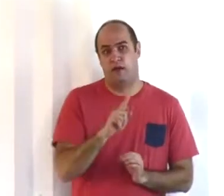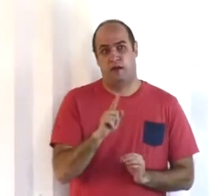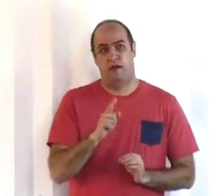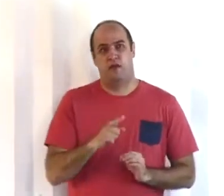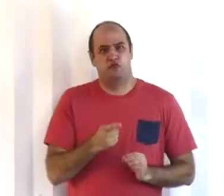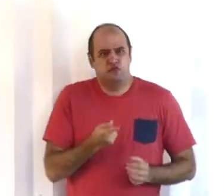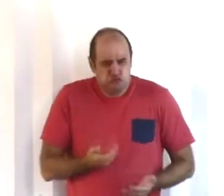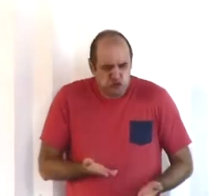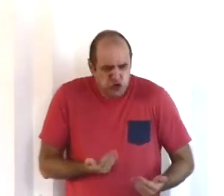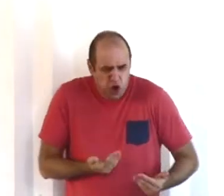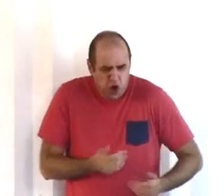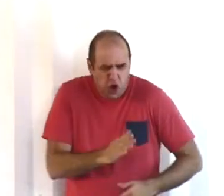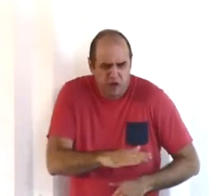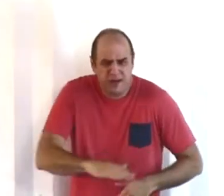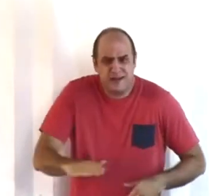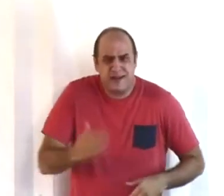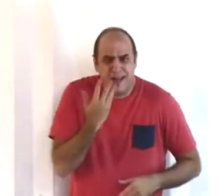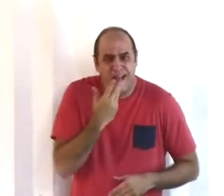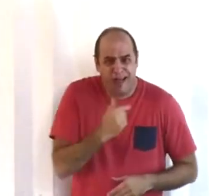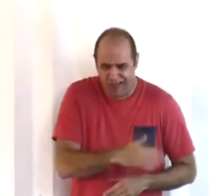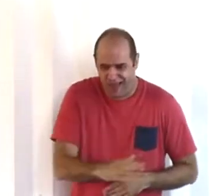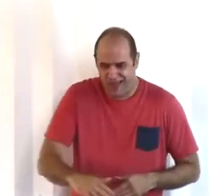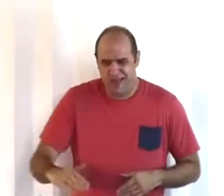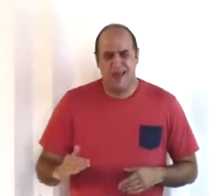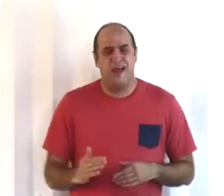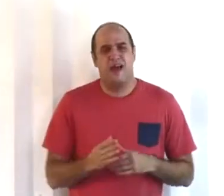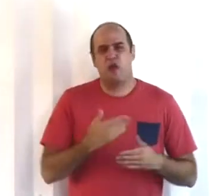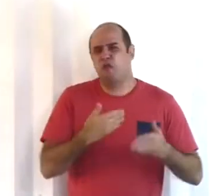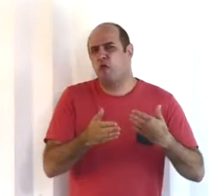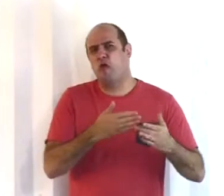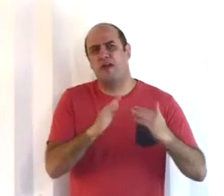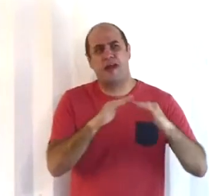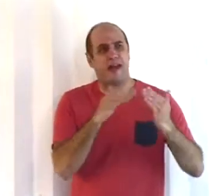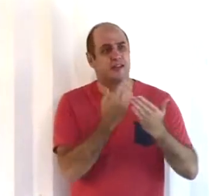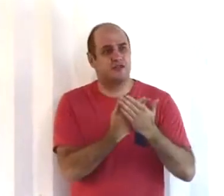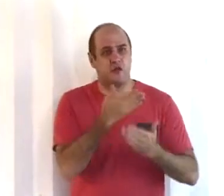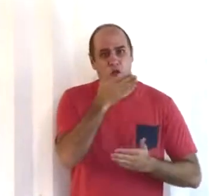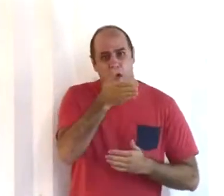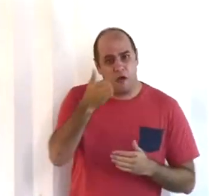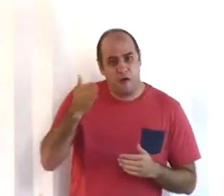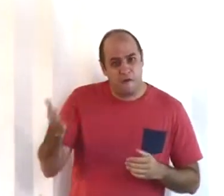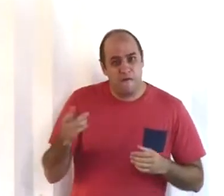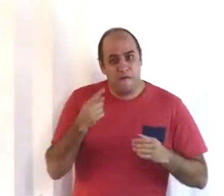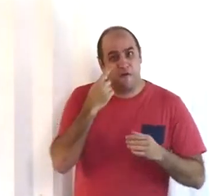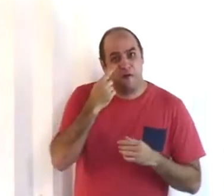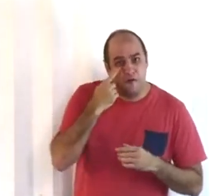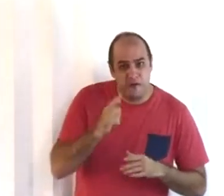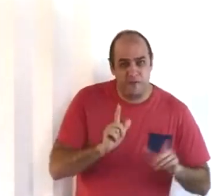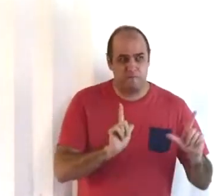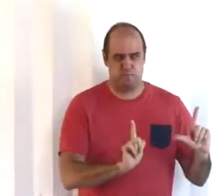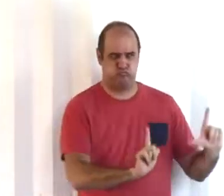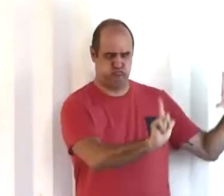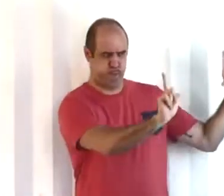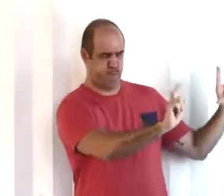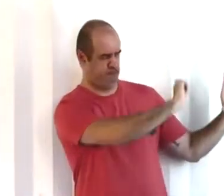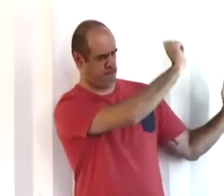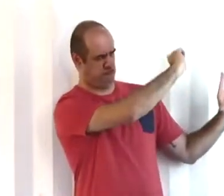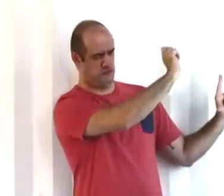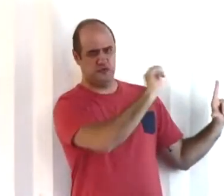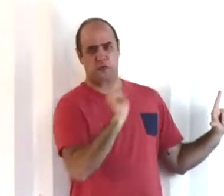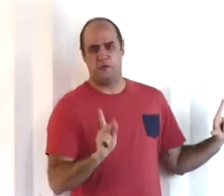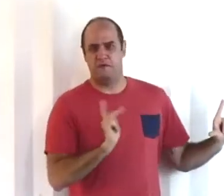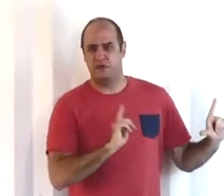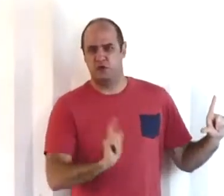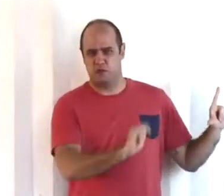jardim de infância, se você frequentar qualquer instituição de ensino, o professor ou a professora terá